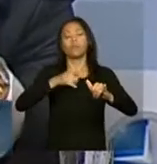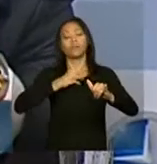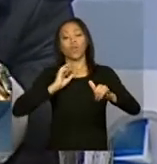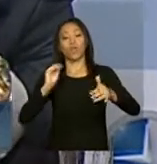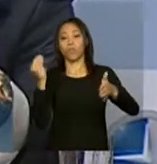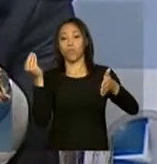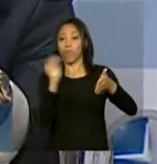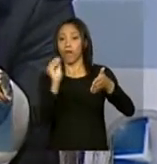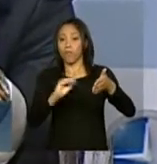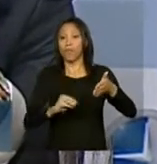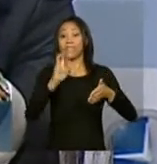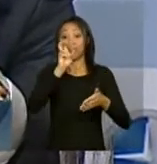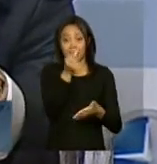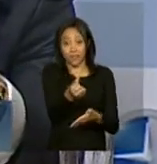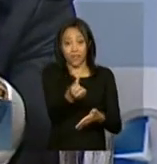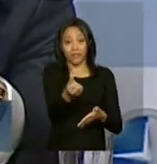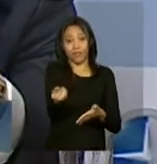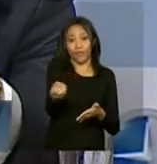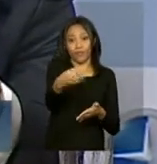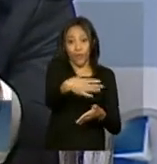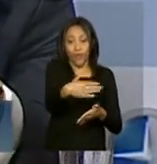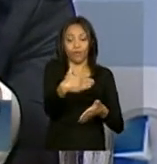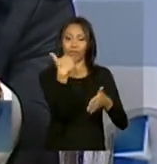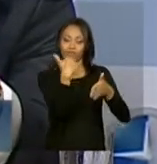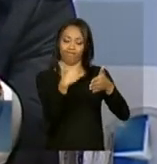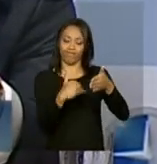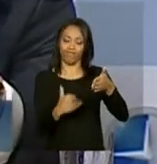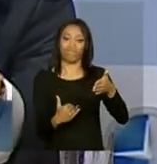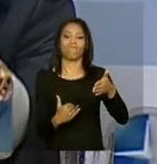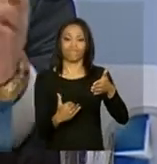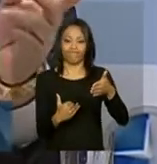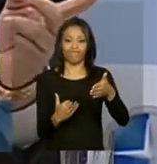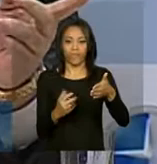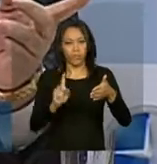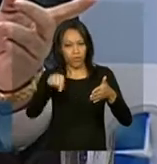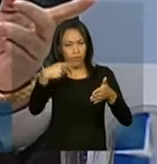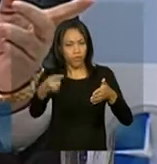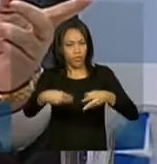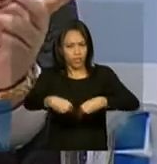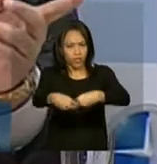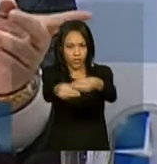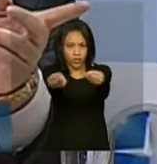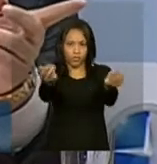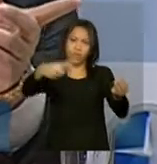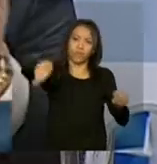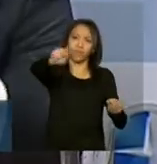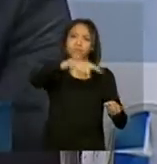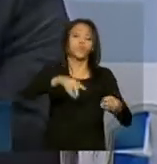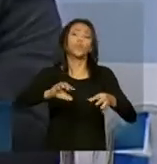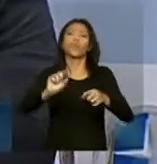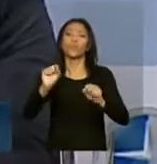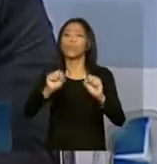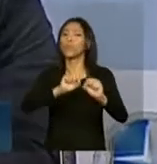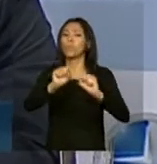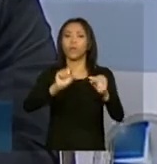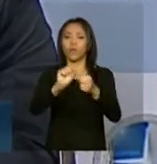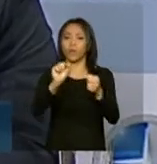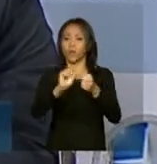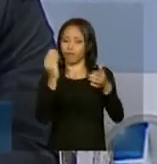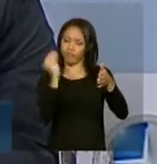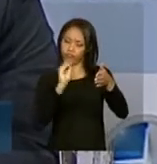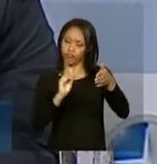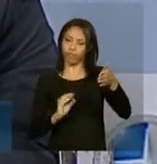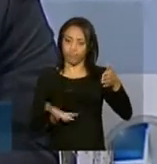incluímos 6 novos procedimentos. Depois a gente pode passar para você a lista do que foi incluído.